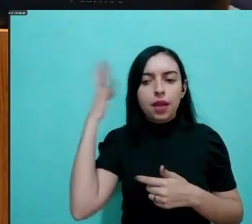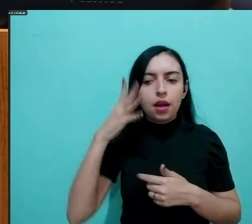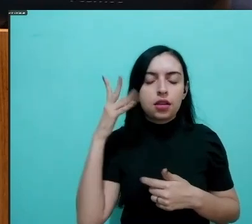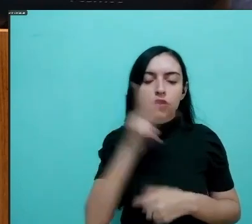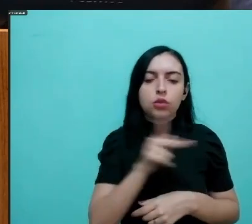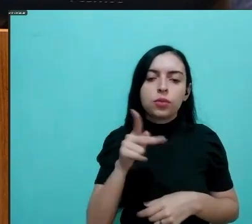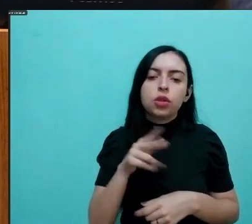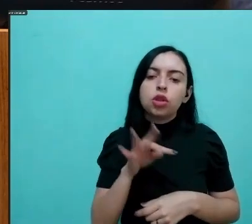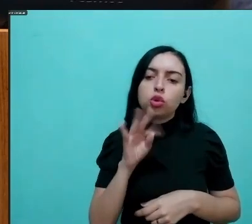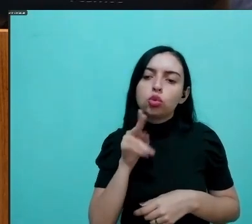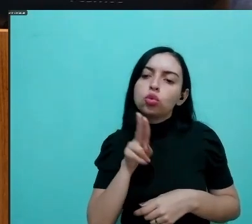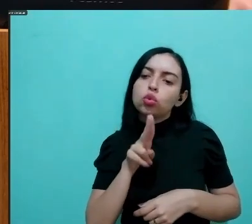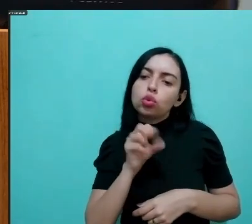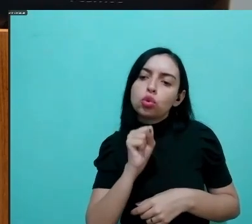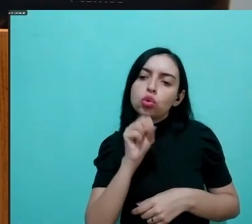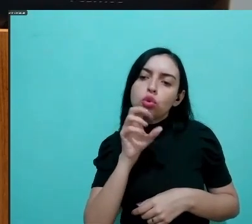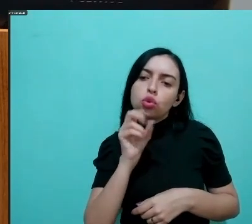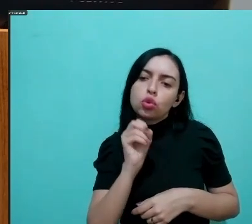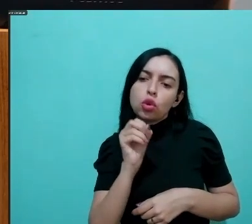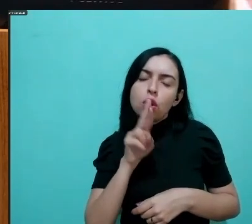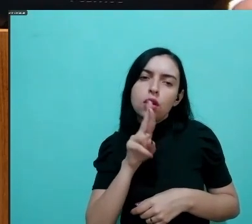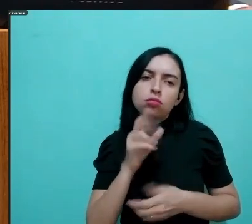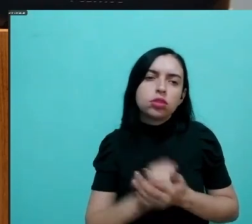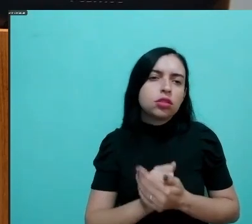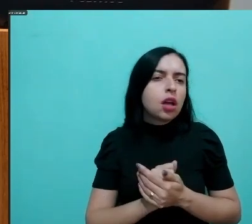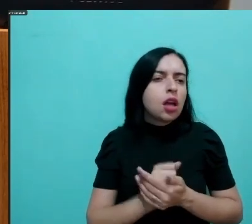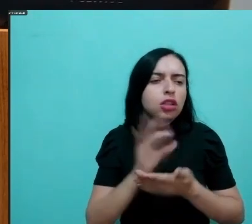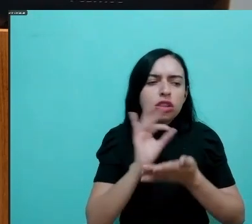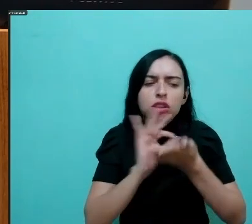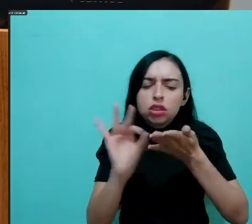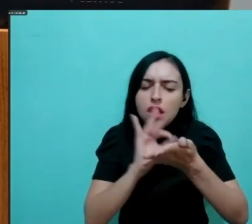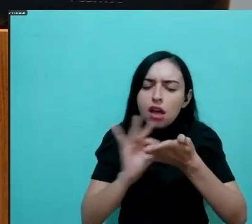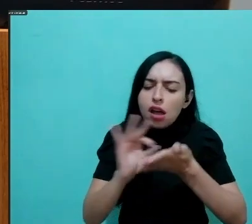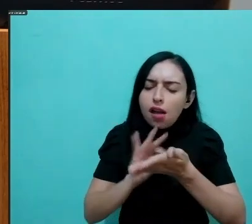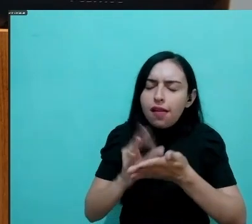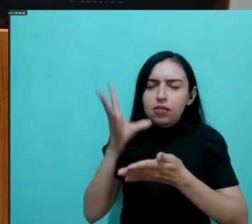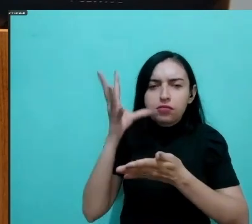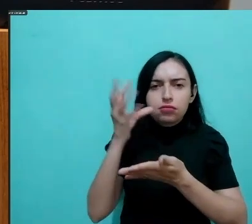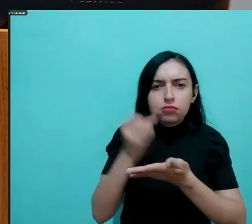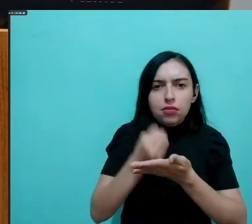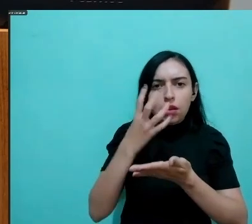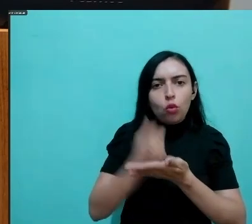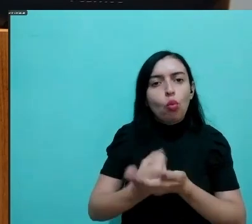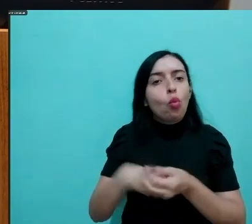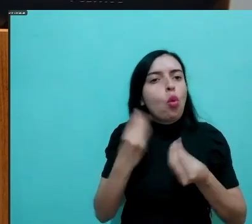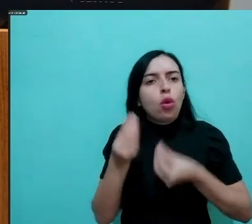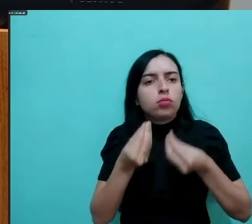Tussaud. Eu fiz um punhado de anotações e como eu tenho